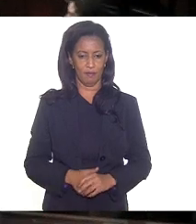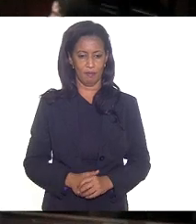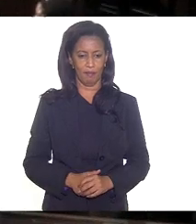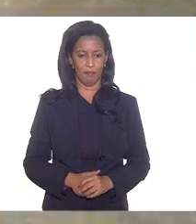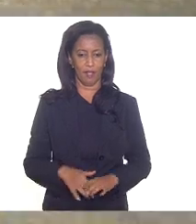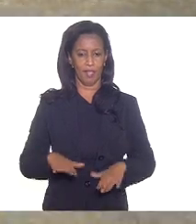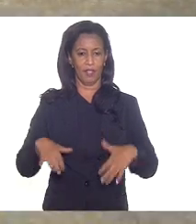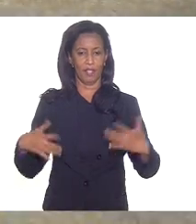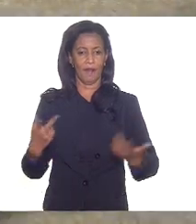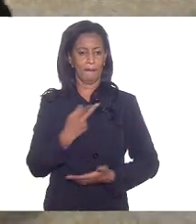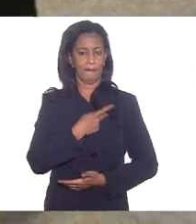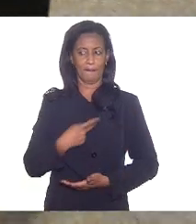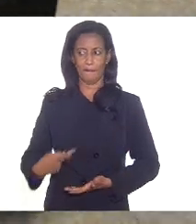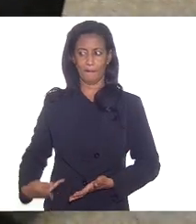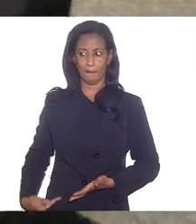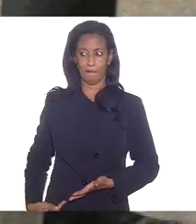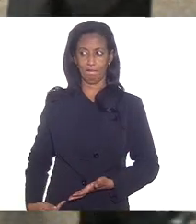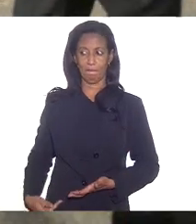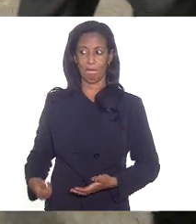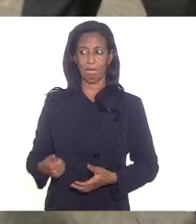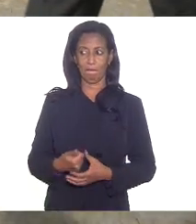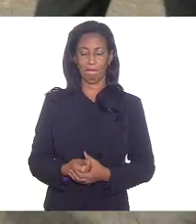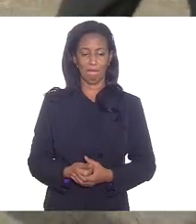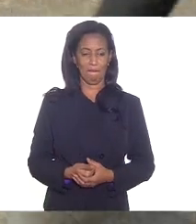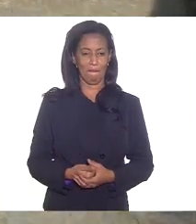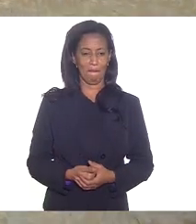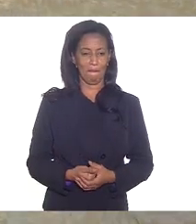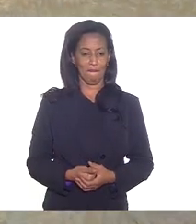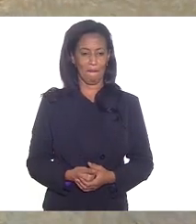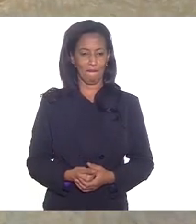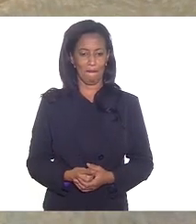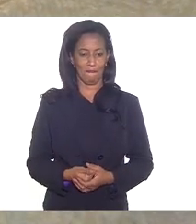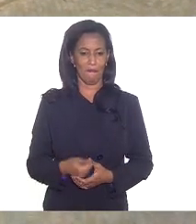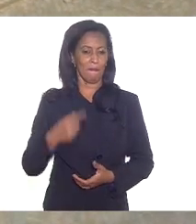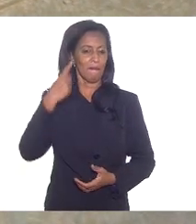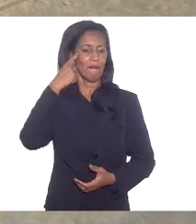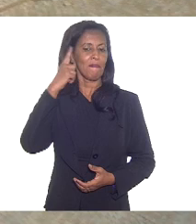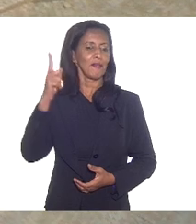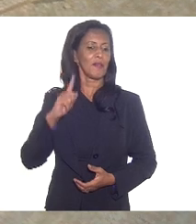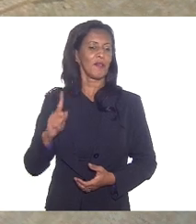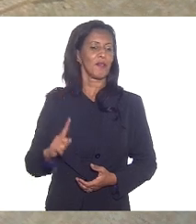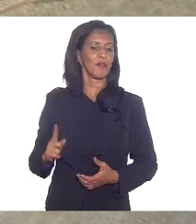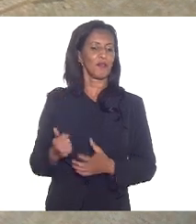Senhor presidente, as emoções são tantas que eu quero, eu não sei mais para.